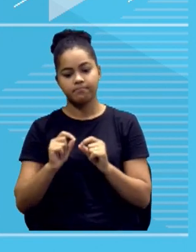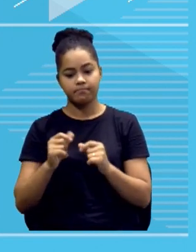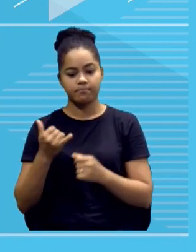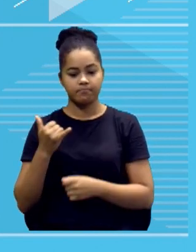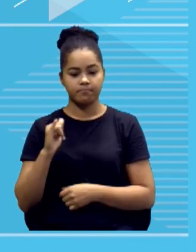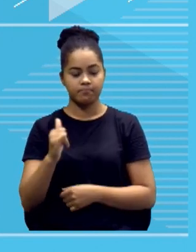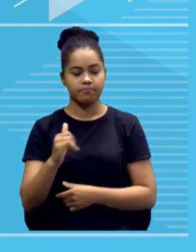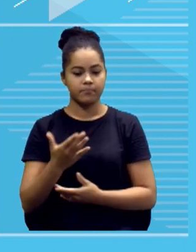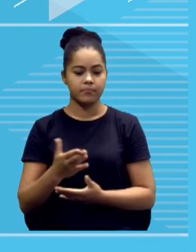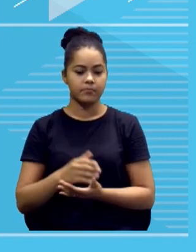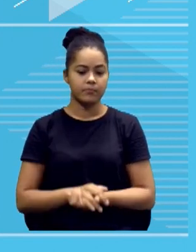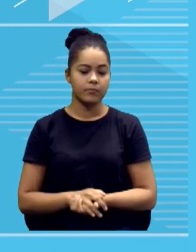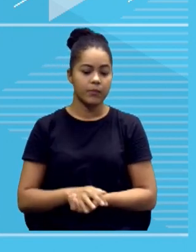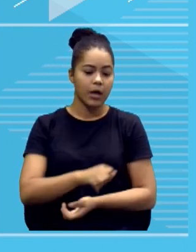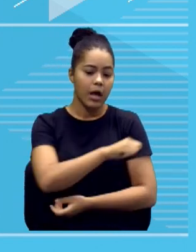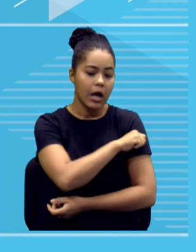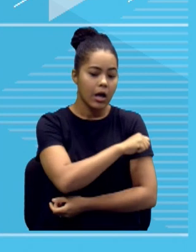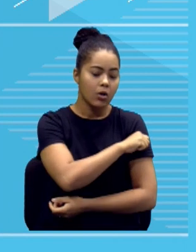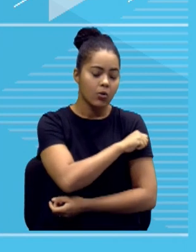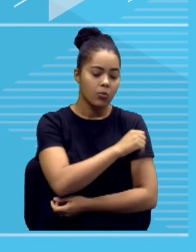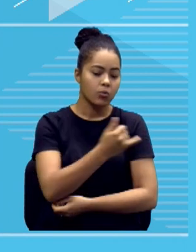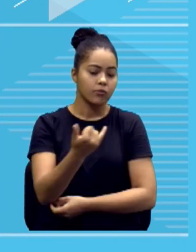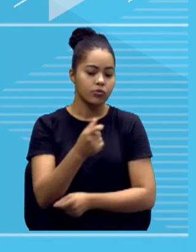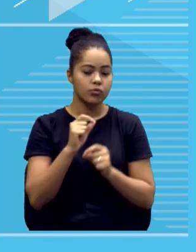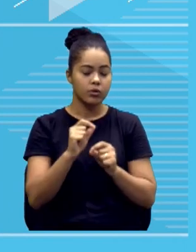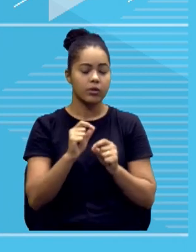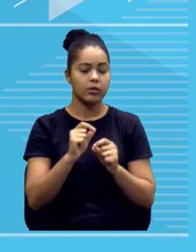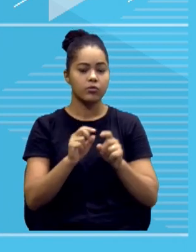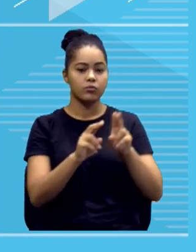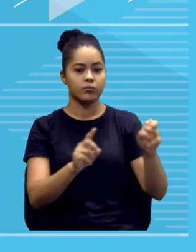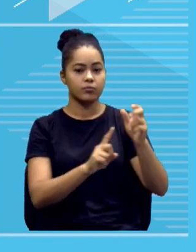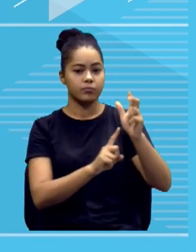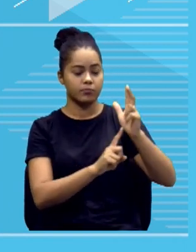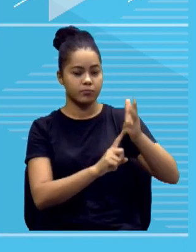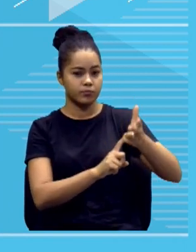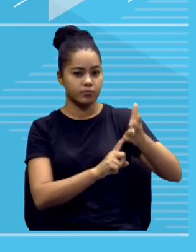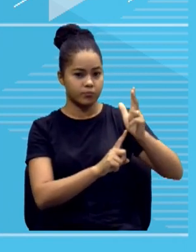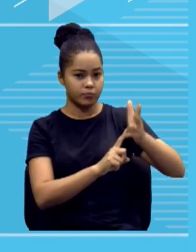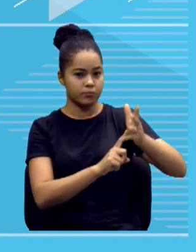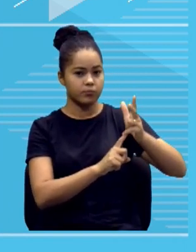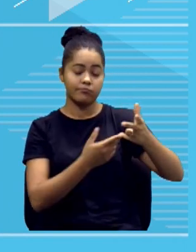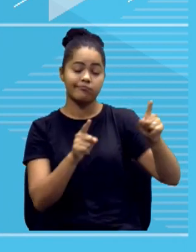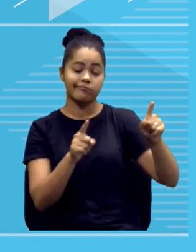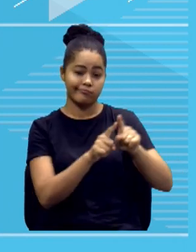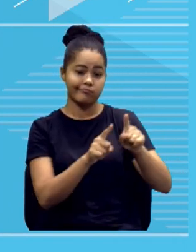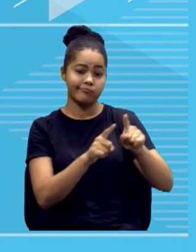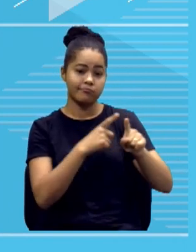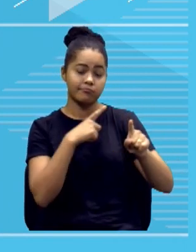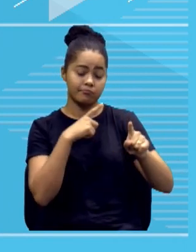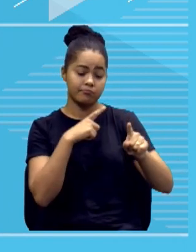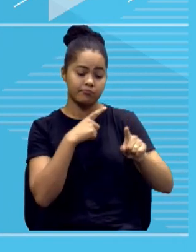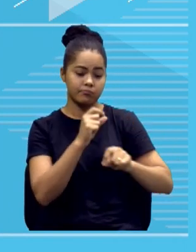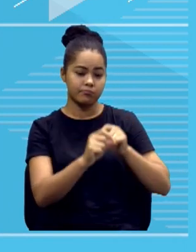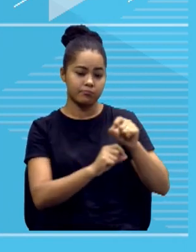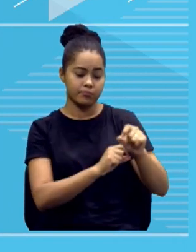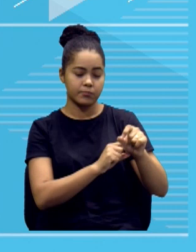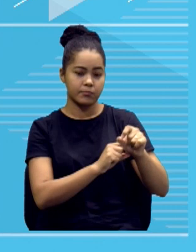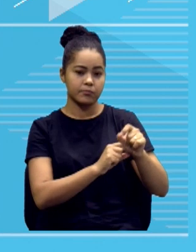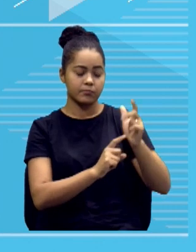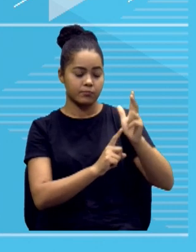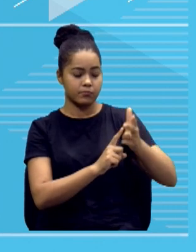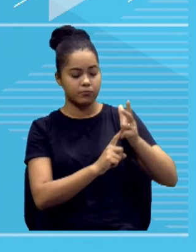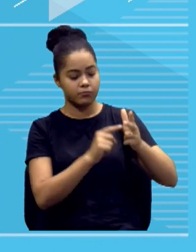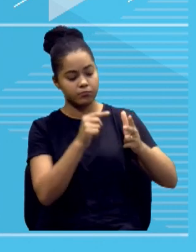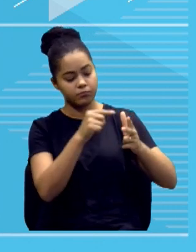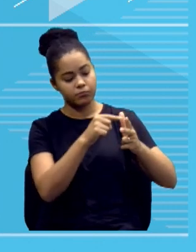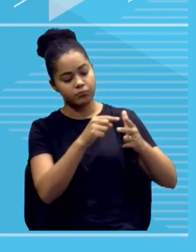sobre a energia eólica. Sim, a energia eólica também é feita por um tipo de gerador, tá bom? Você transforma energia mecânica,